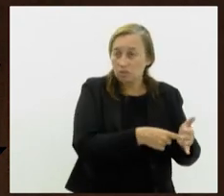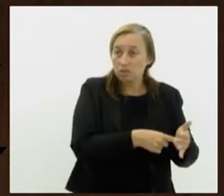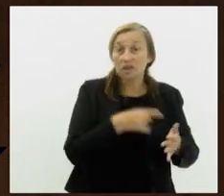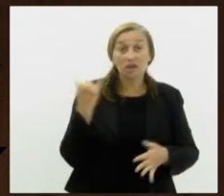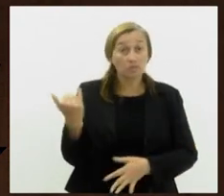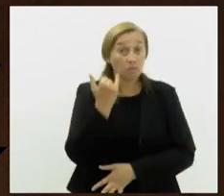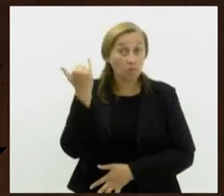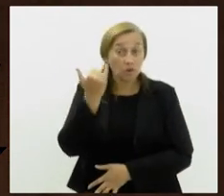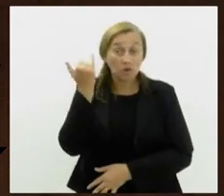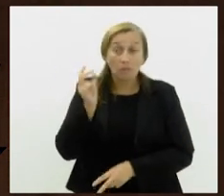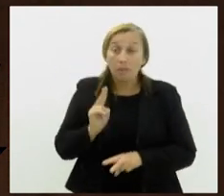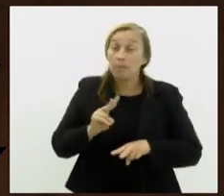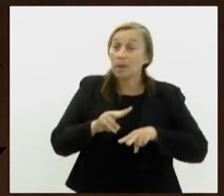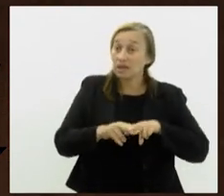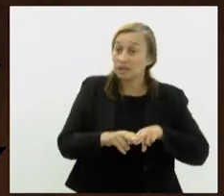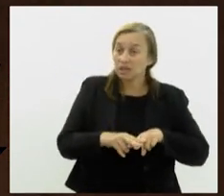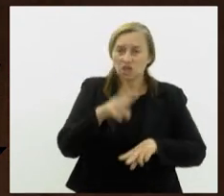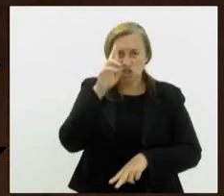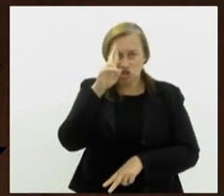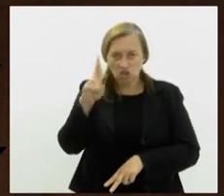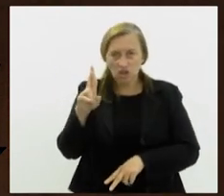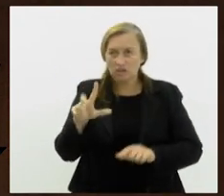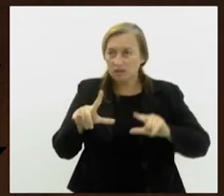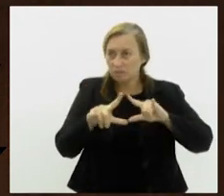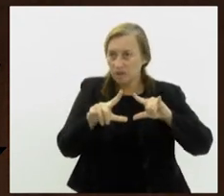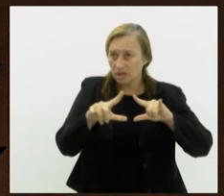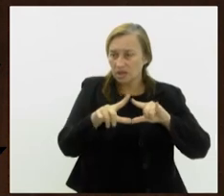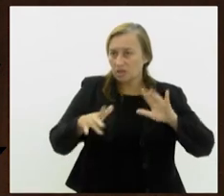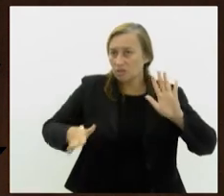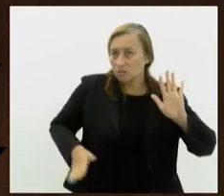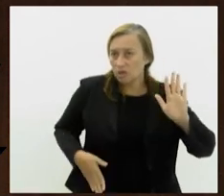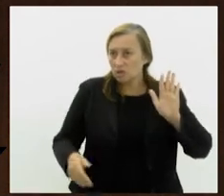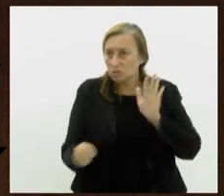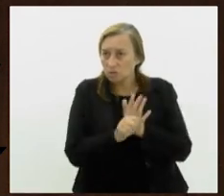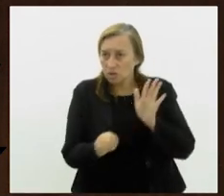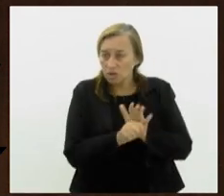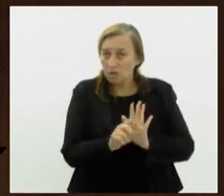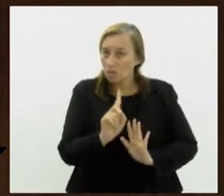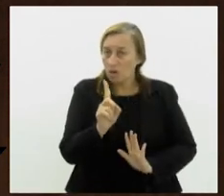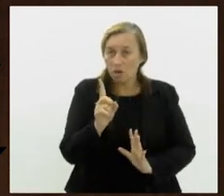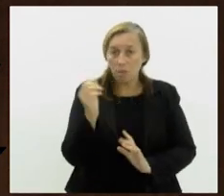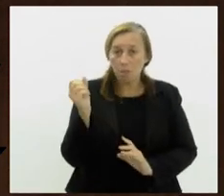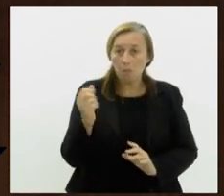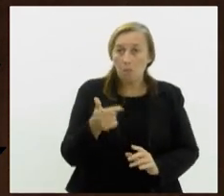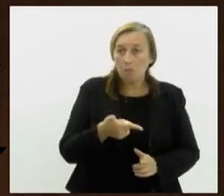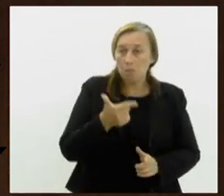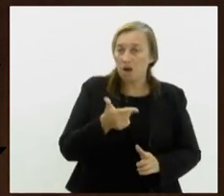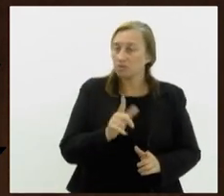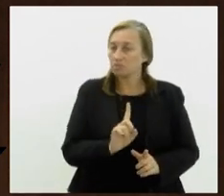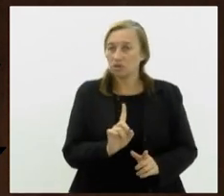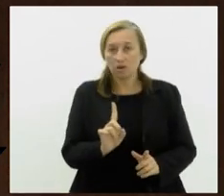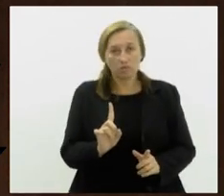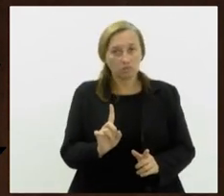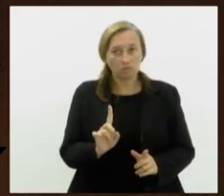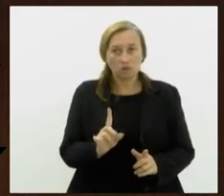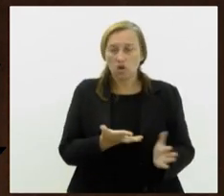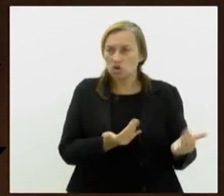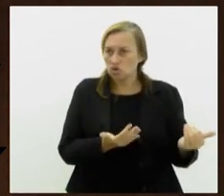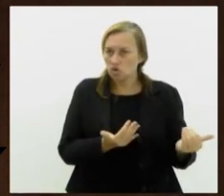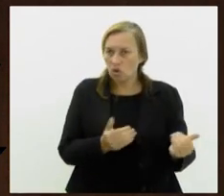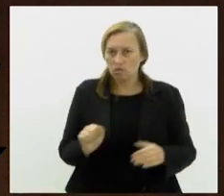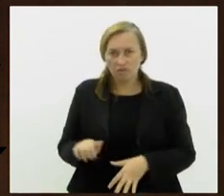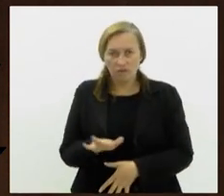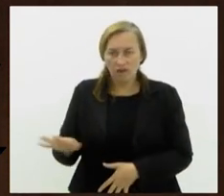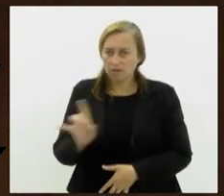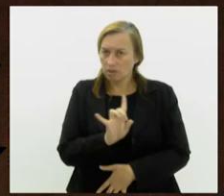de prender chefes da milícia e do tráfico sem matar, né, centenas ou milhares de jovens